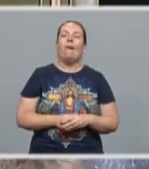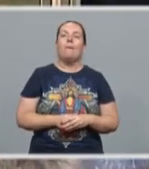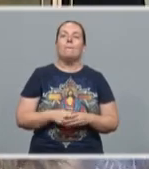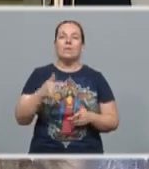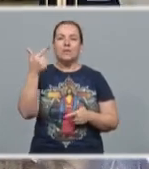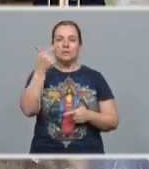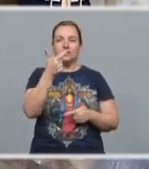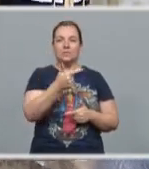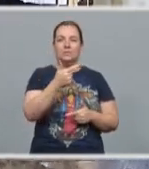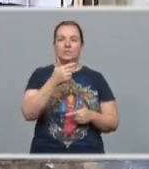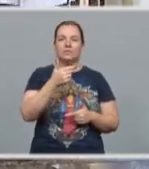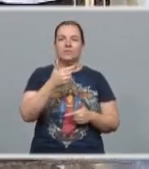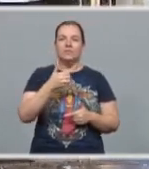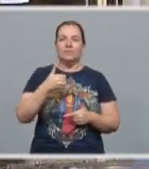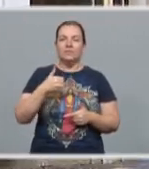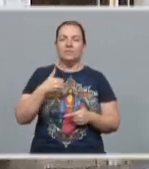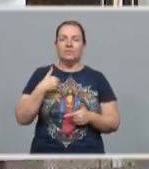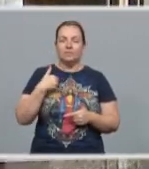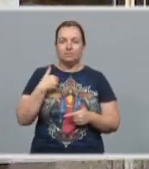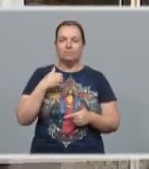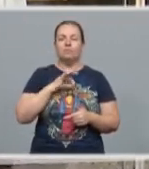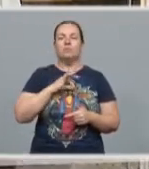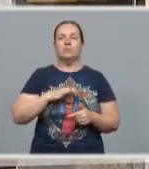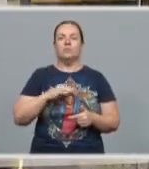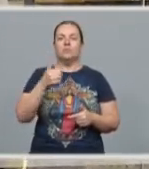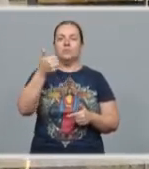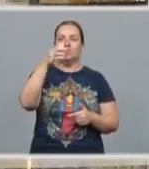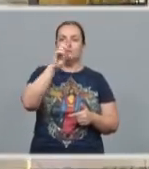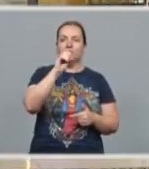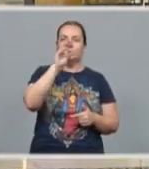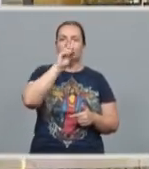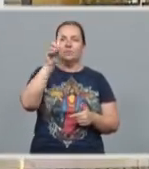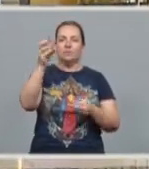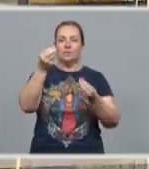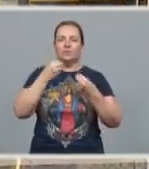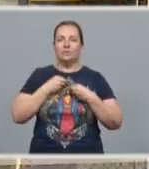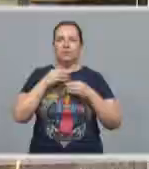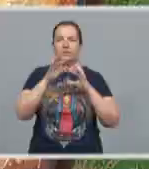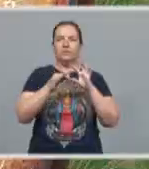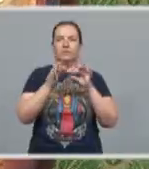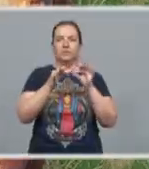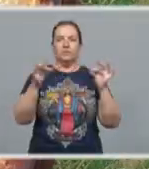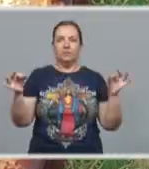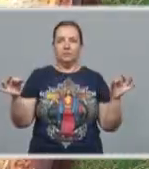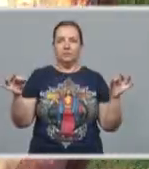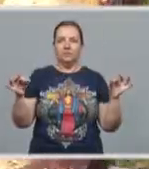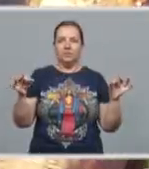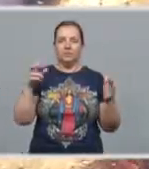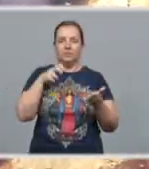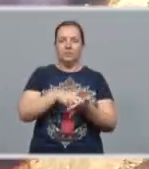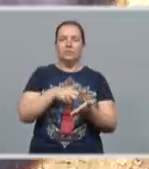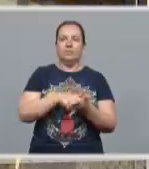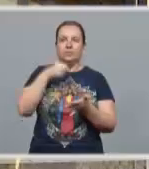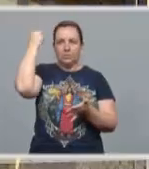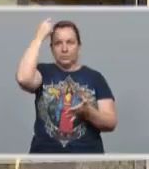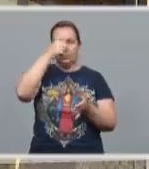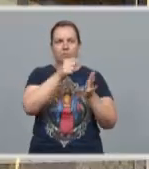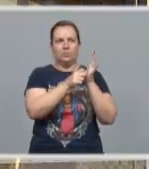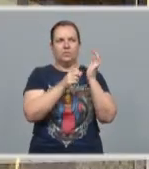22 anos de padre, no 10º ano Deus nos deu um presente, a devoção das Santas